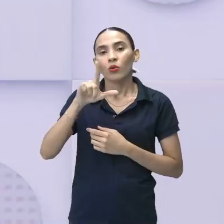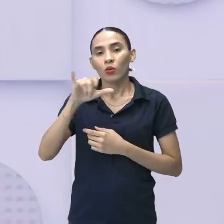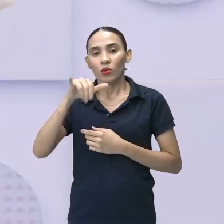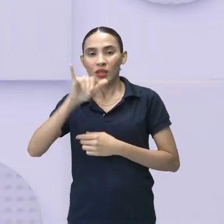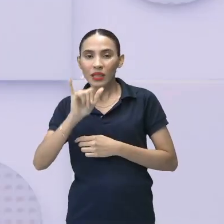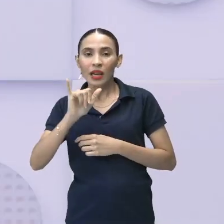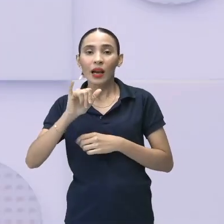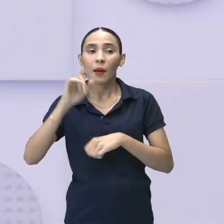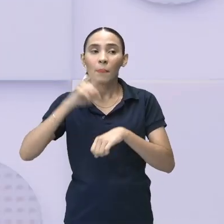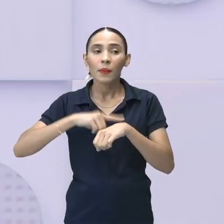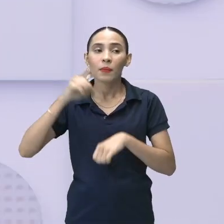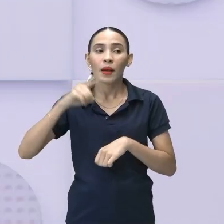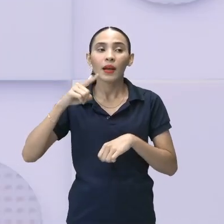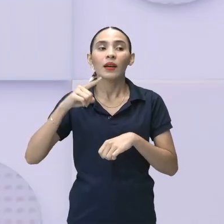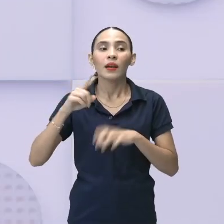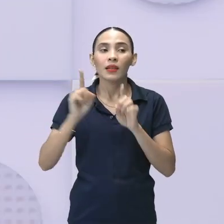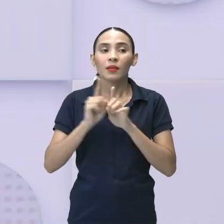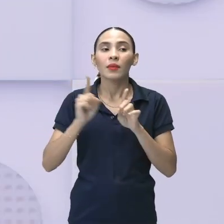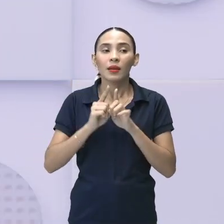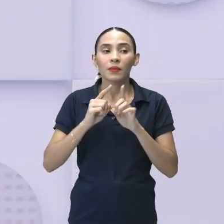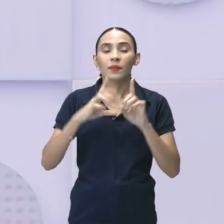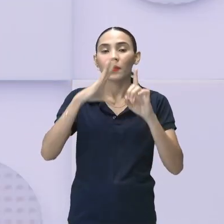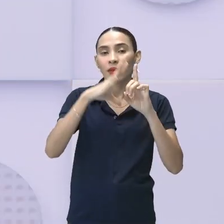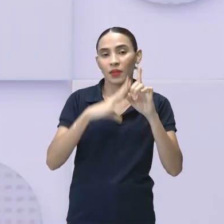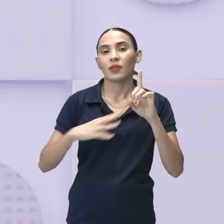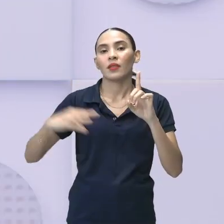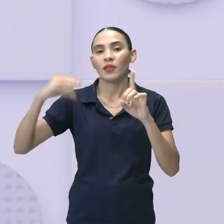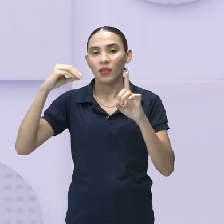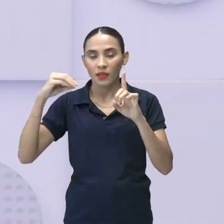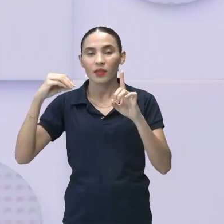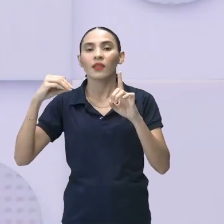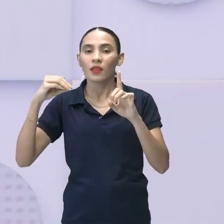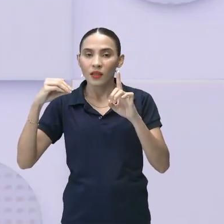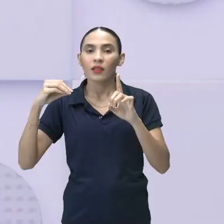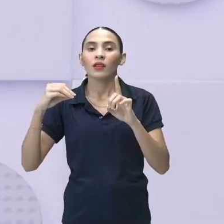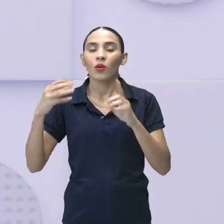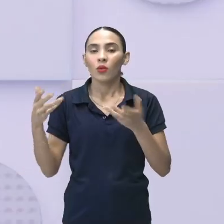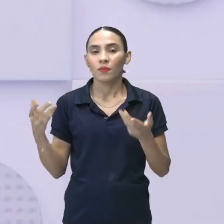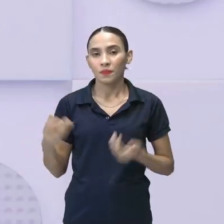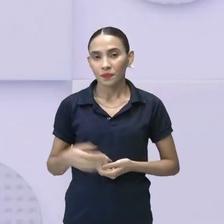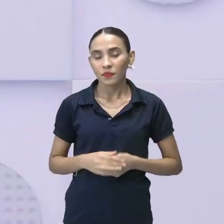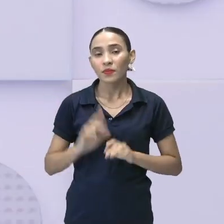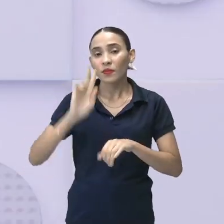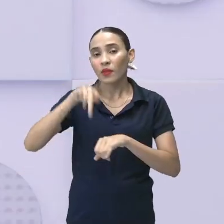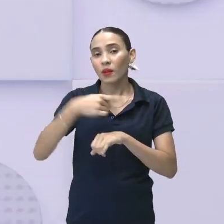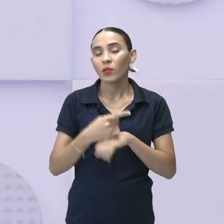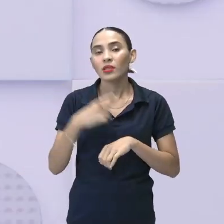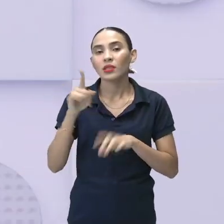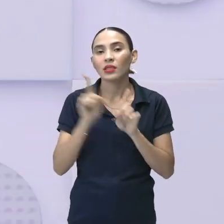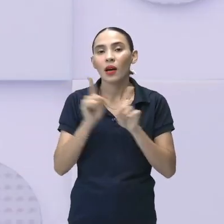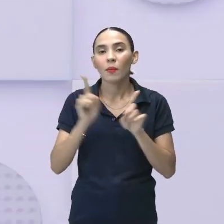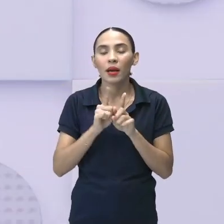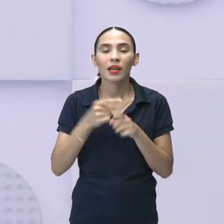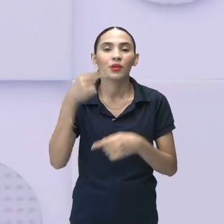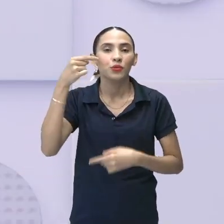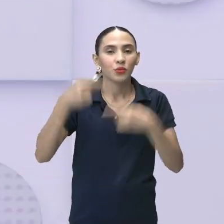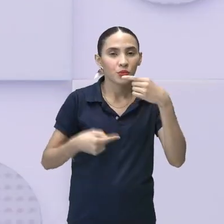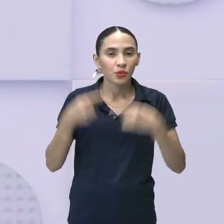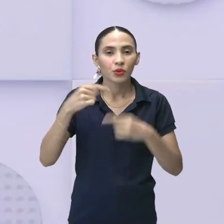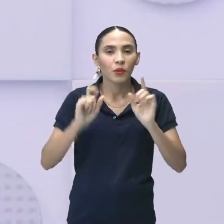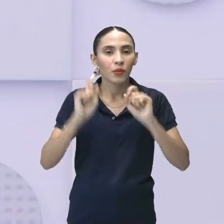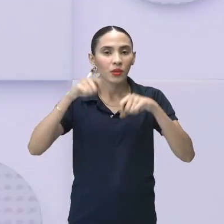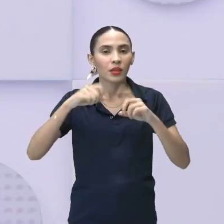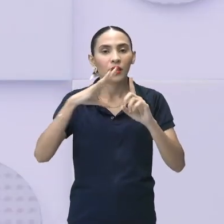até filmes sobre isso. Mas a bioética vai questionar, tá? Nós temos tecnologia para fazer tal